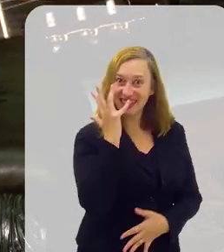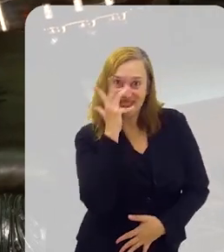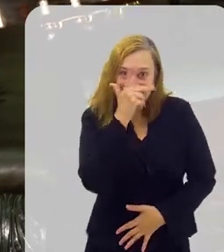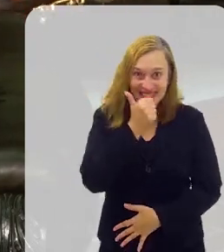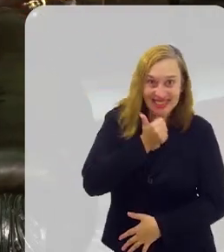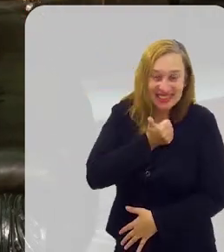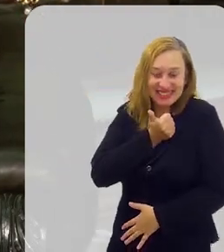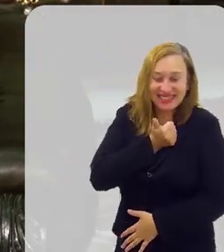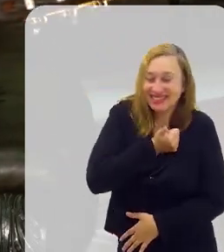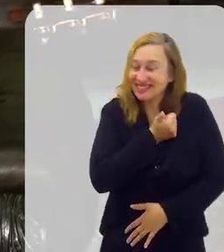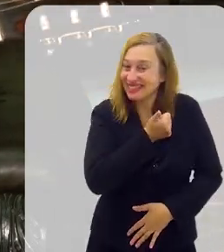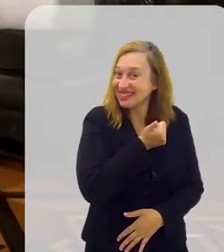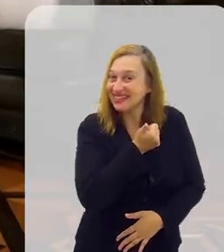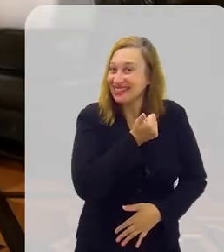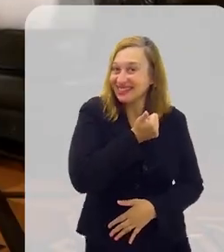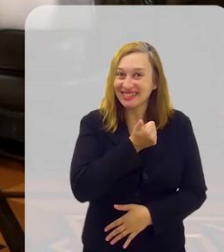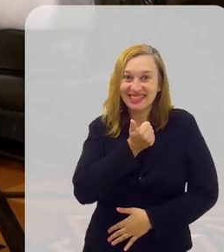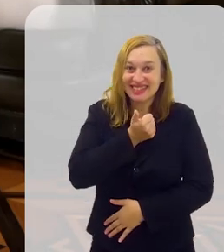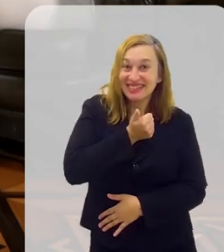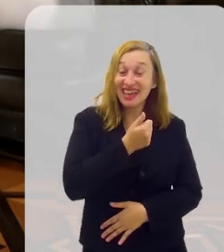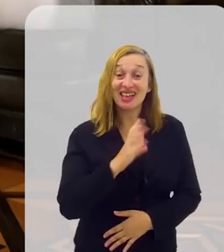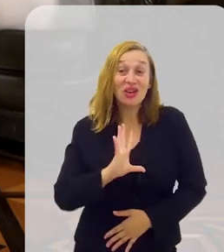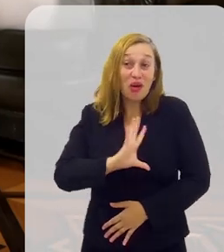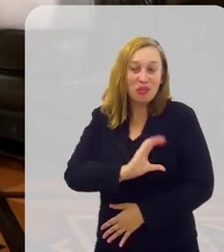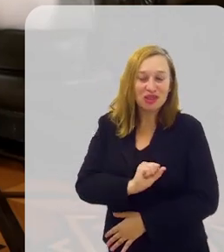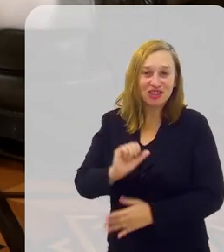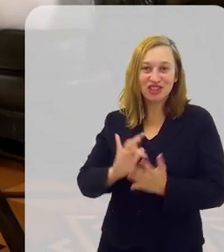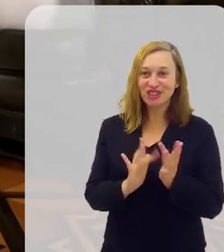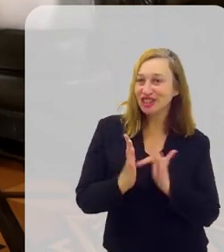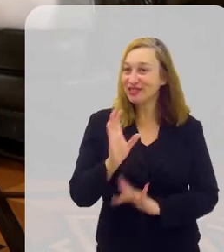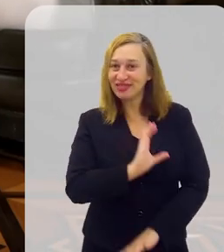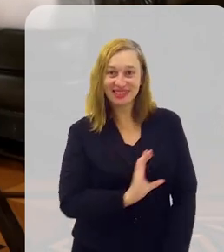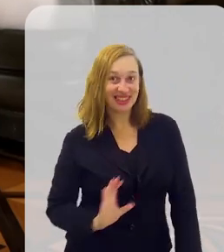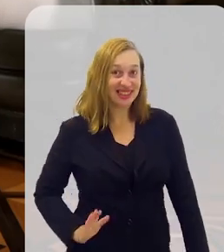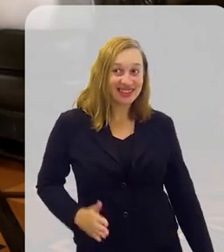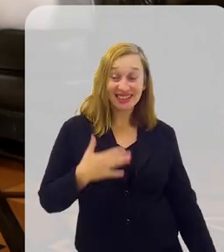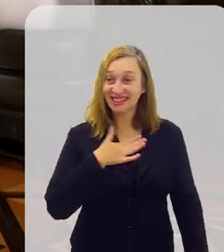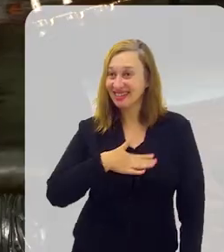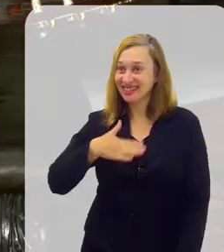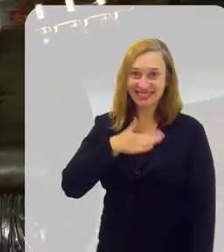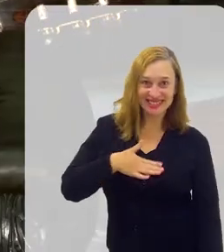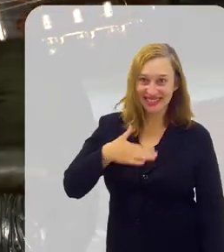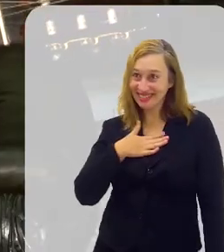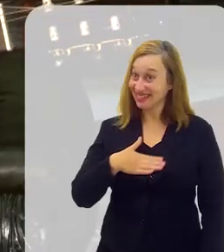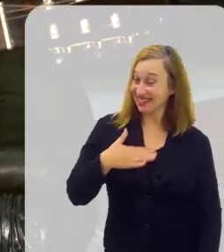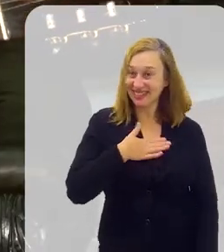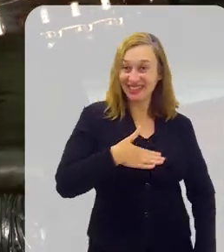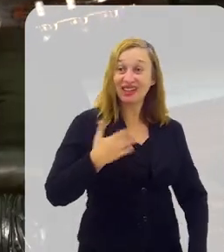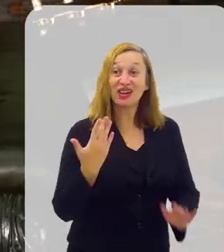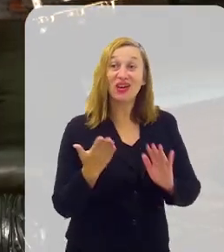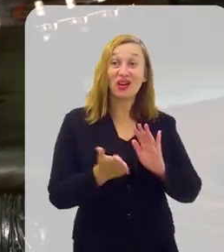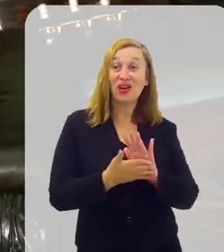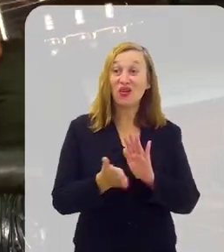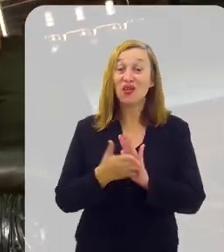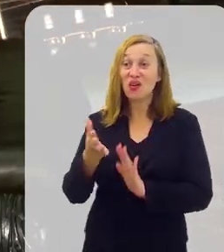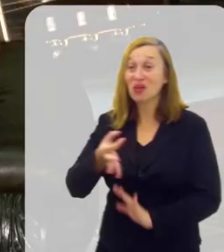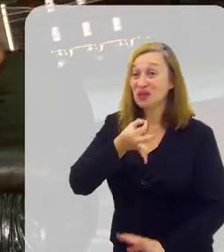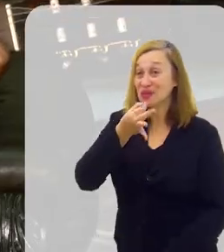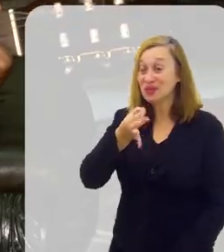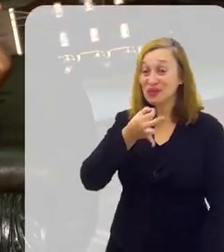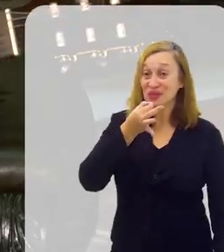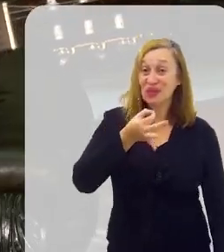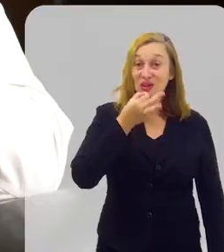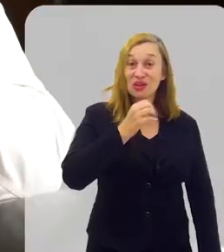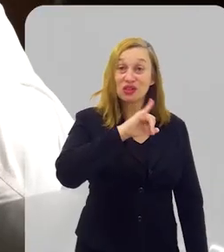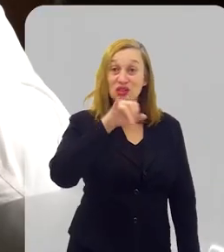Brasil! Só o amor de Jesus Cristo é quem satisfaz. Coisa linda! Deus. Tá bonito, tá bonito, tá bonito demais.